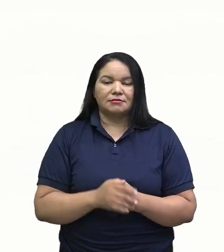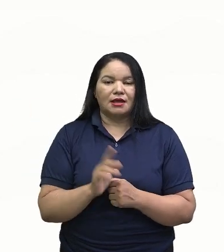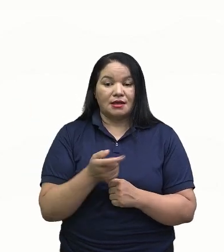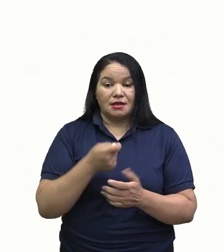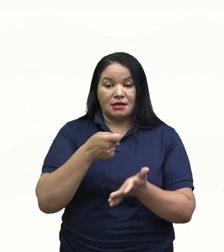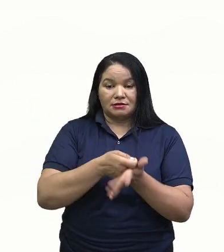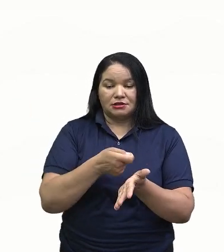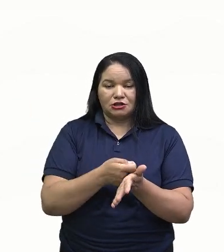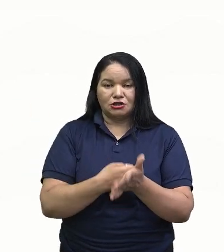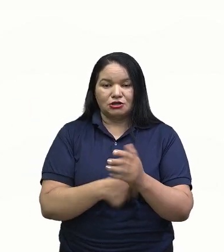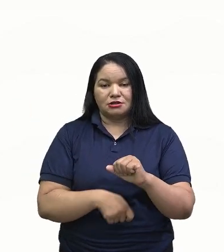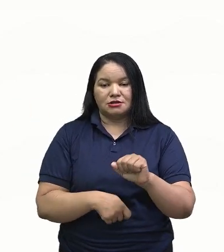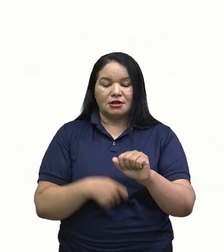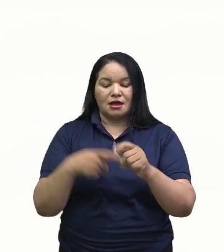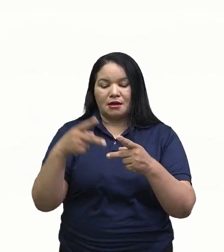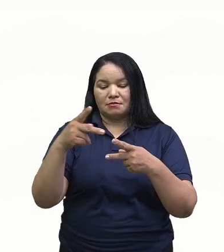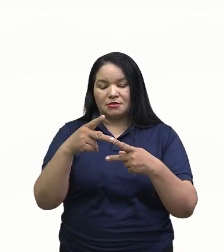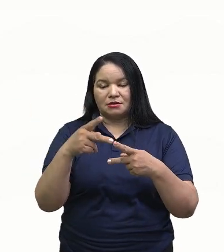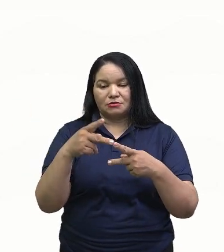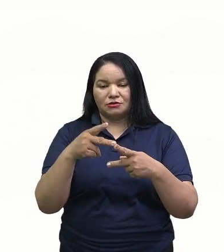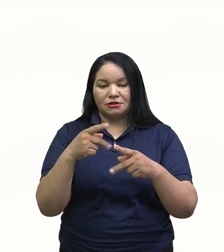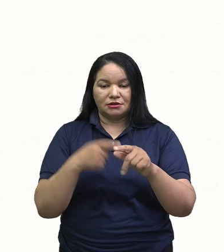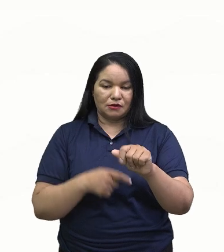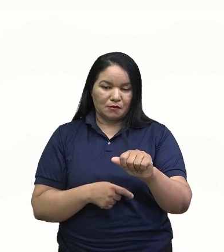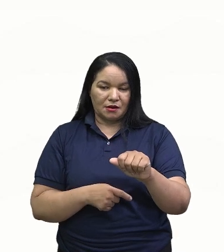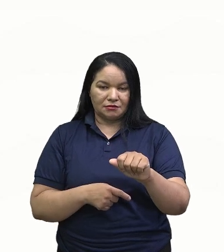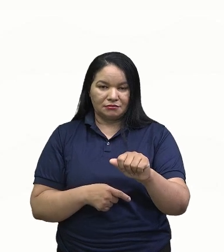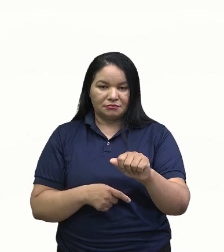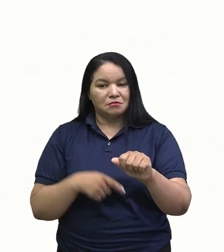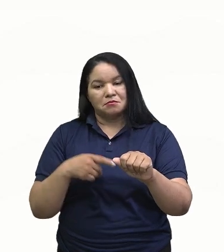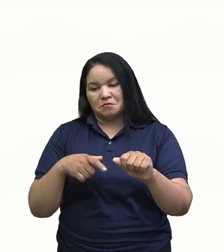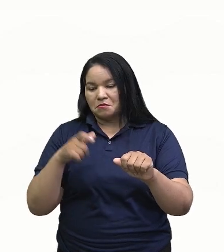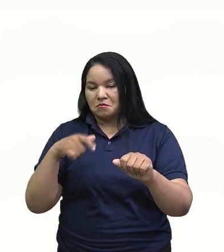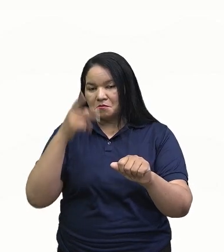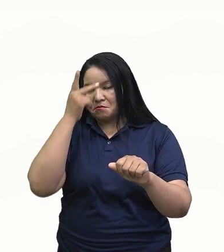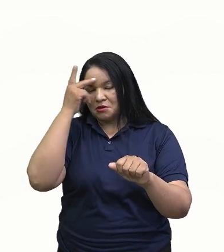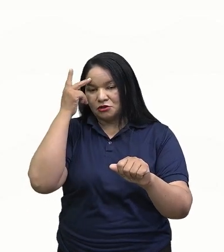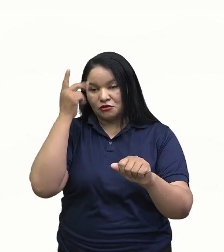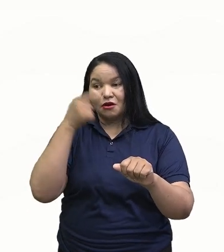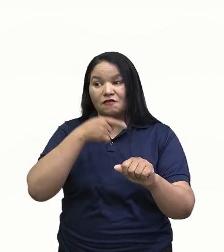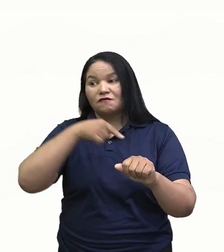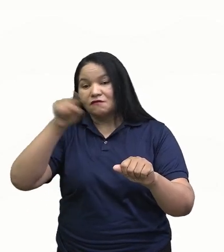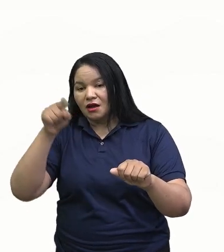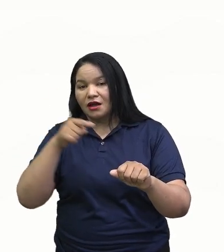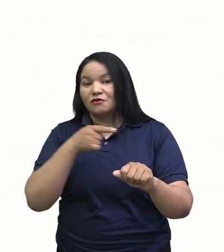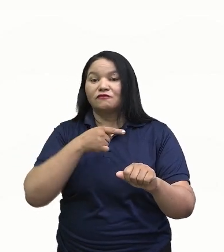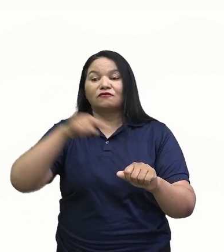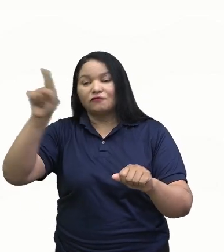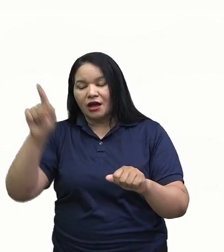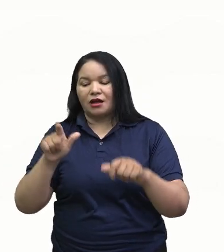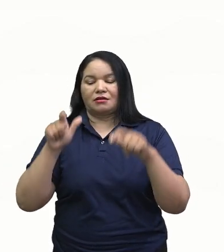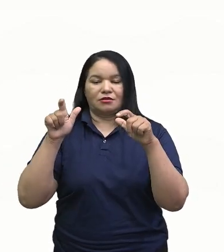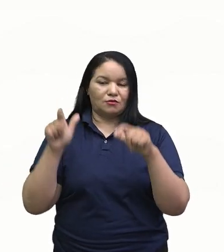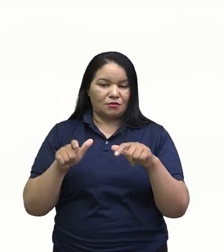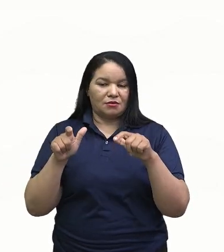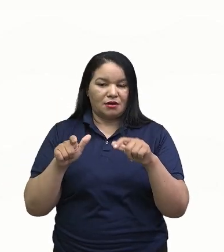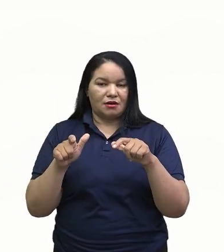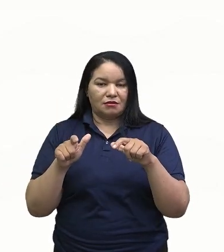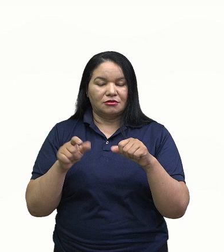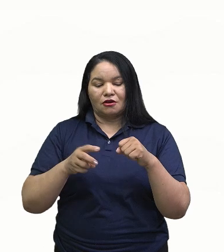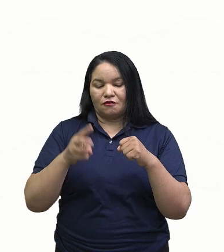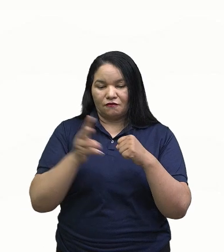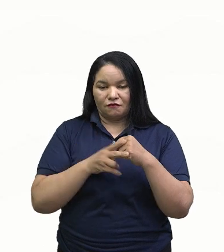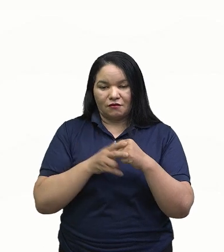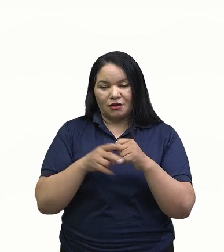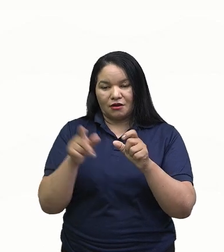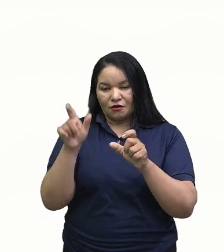quê? Porque quem vai a algum lugar. Observe que o verbo ir aqui ele está conjugado, né? O